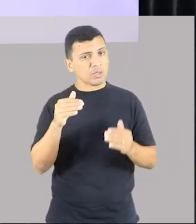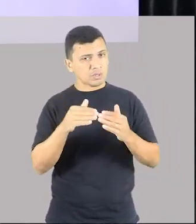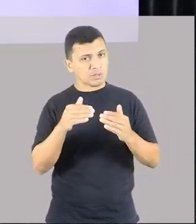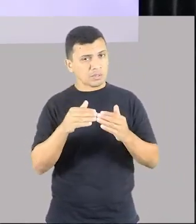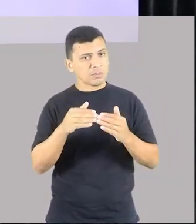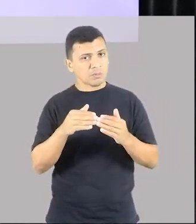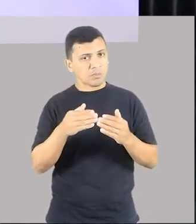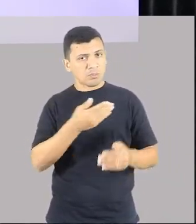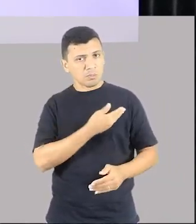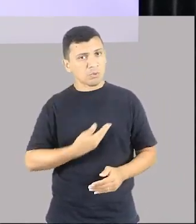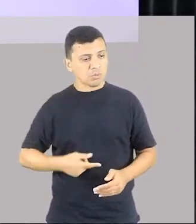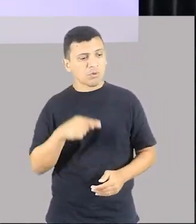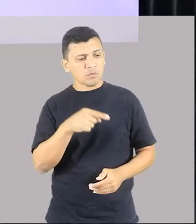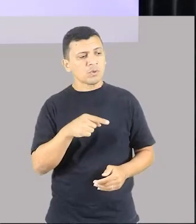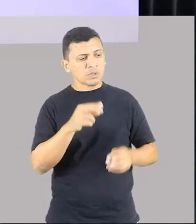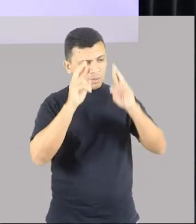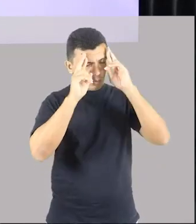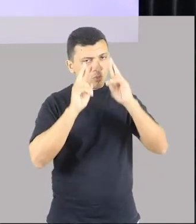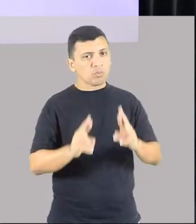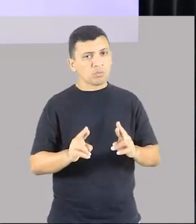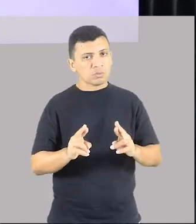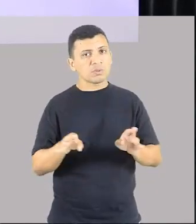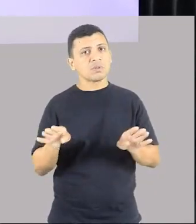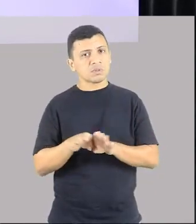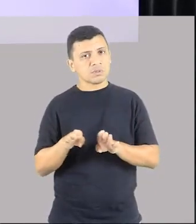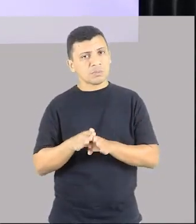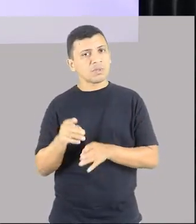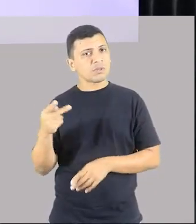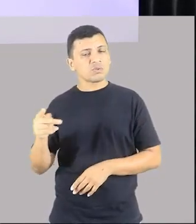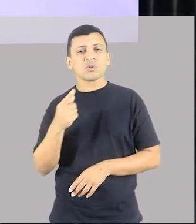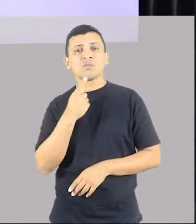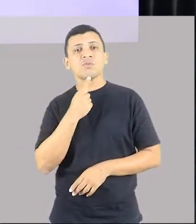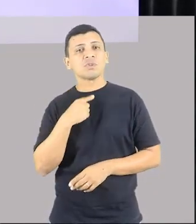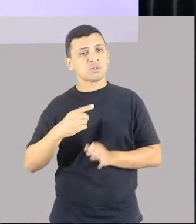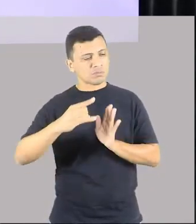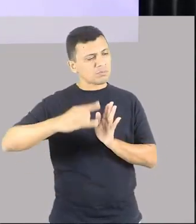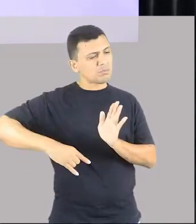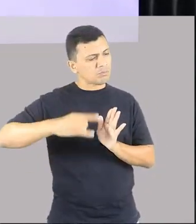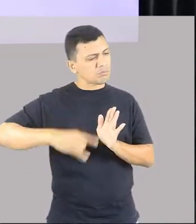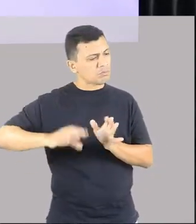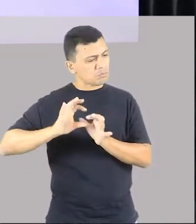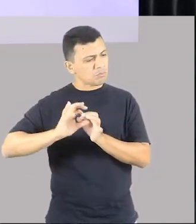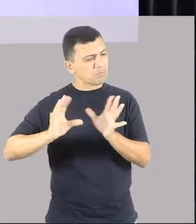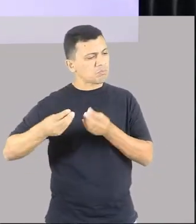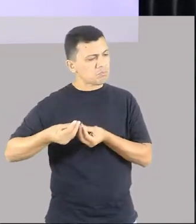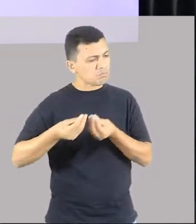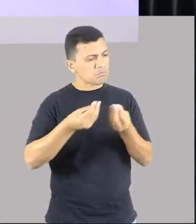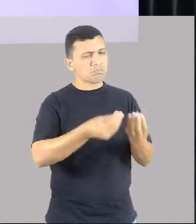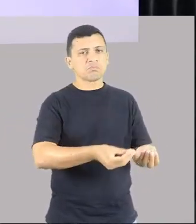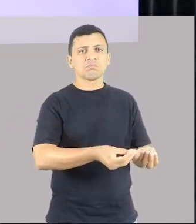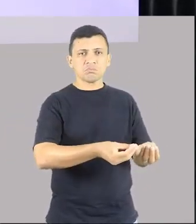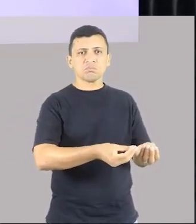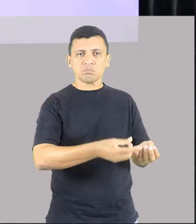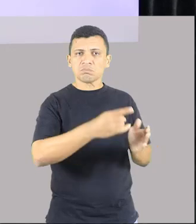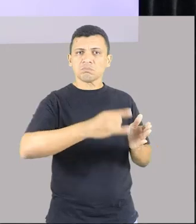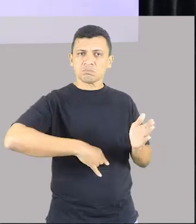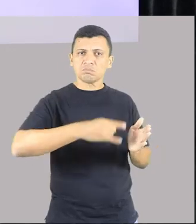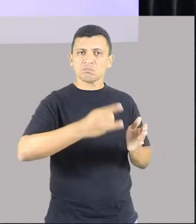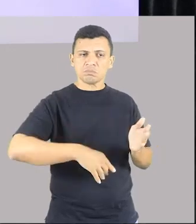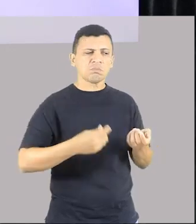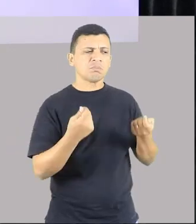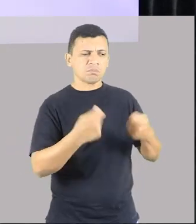cumpre os requisitos, ela também manifesta sua vontade, lhe dando a autorização, lhe dando a licença